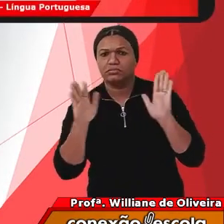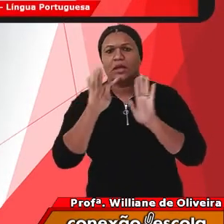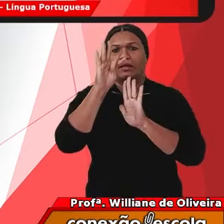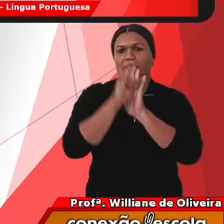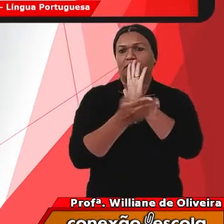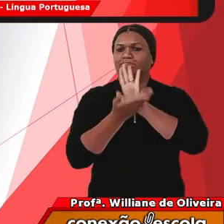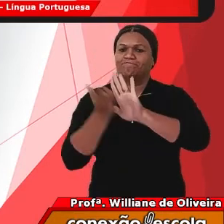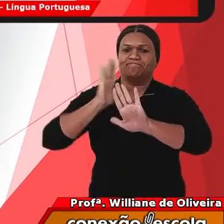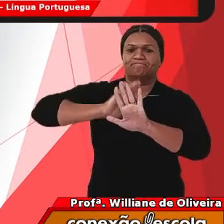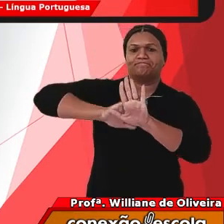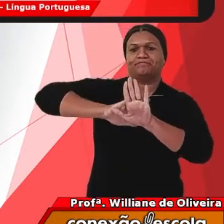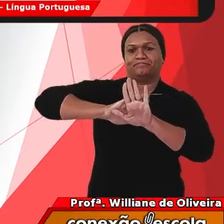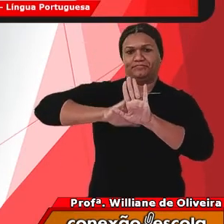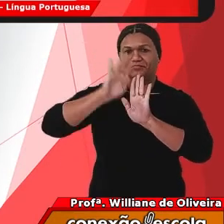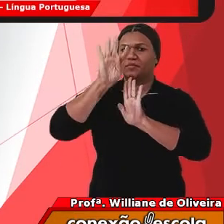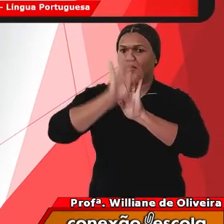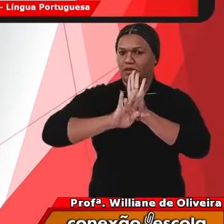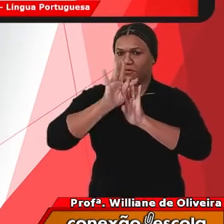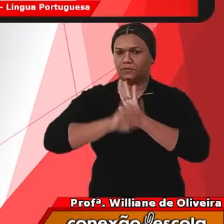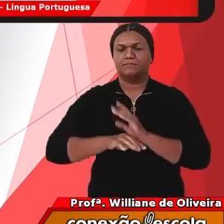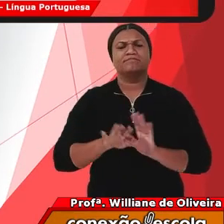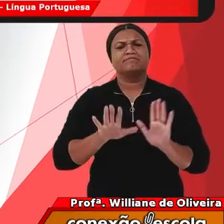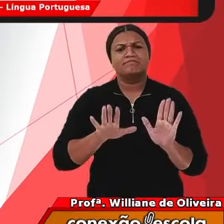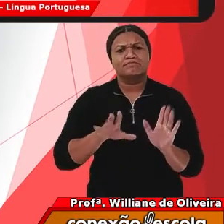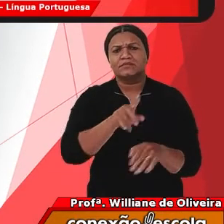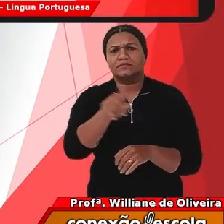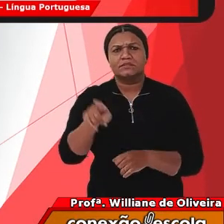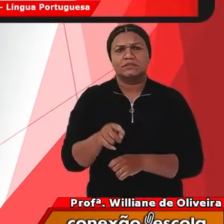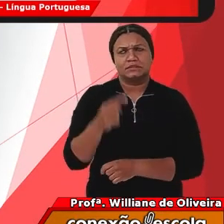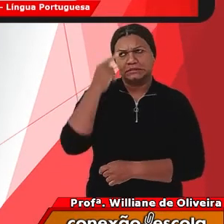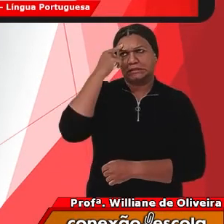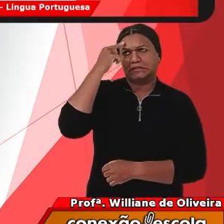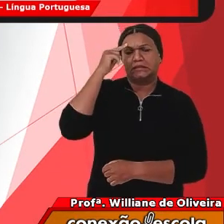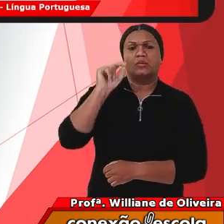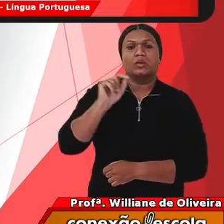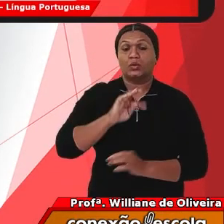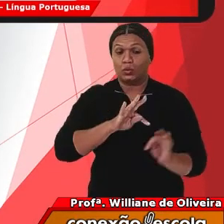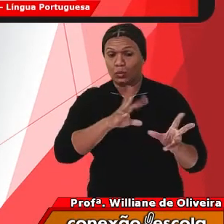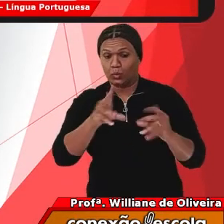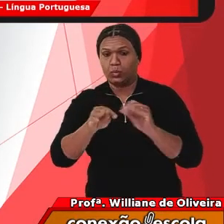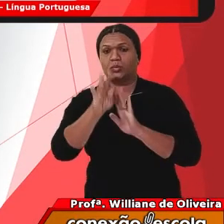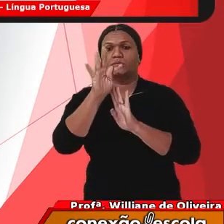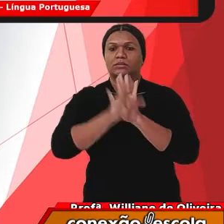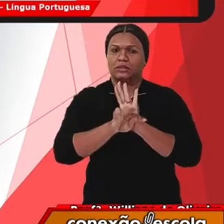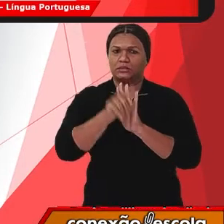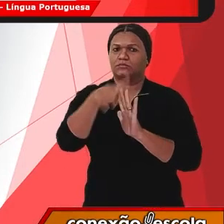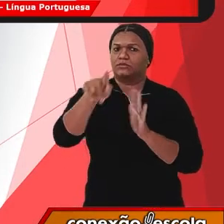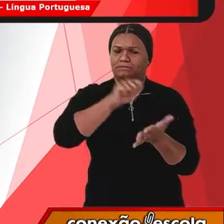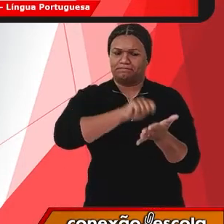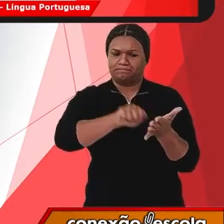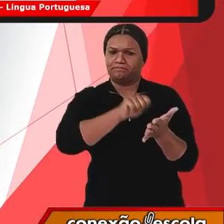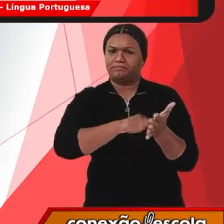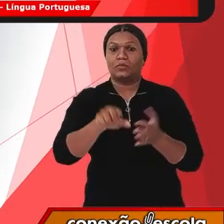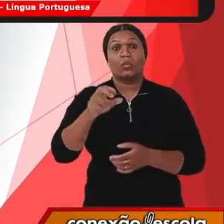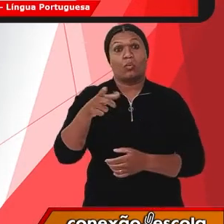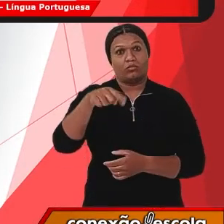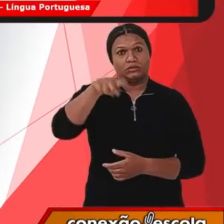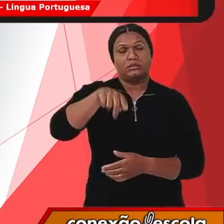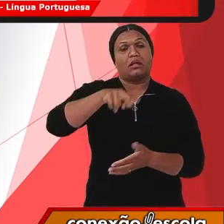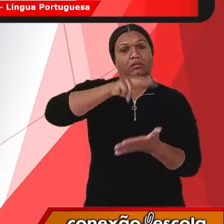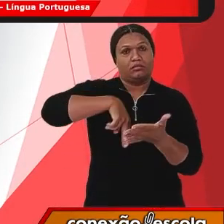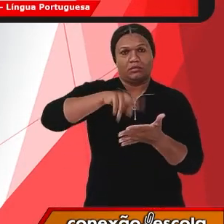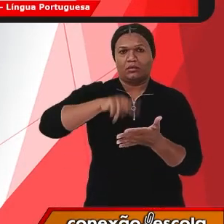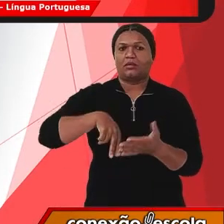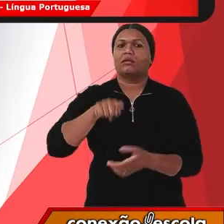explícitos do texto penso comigo todo o texto seja aquele que você escreve Ou aquele que você lê